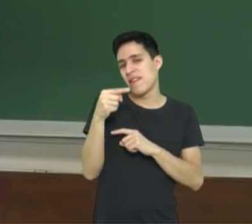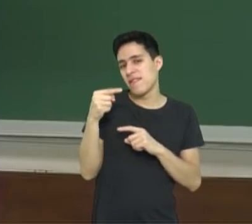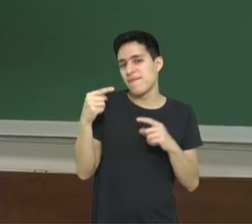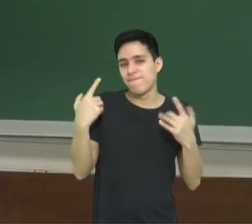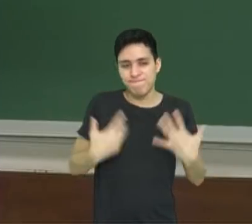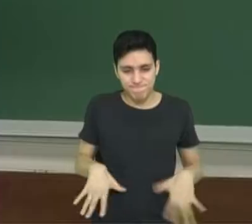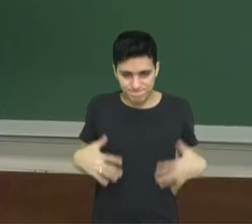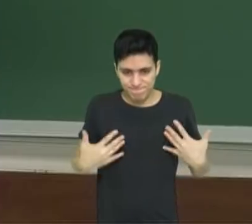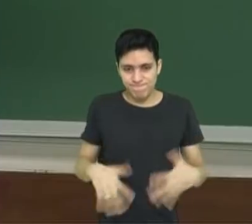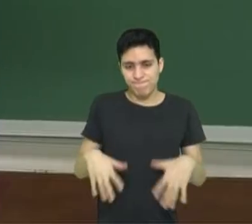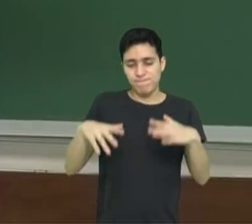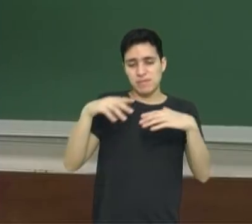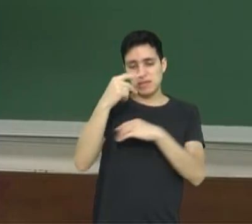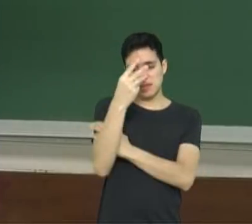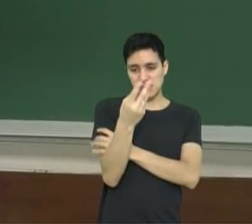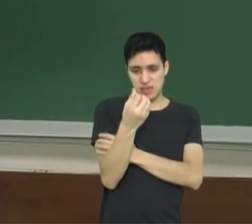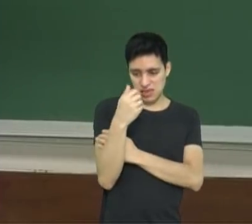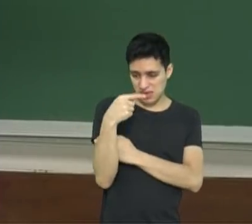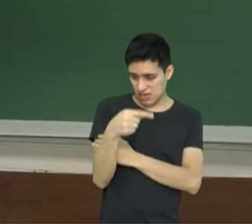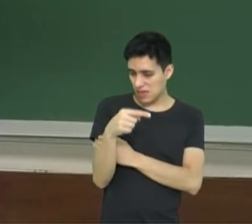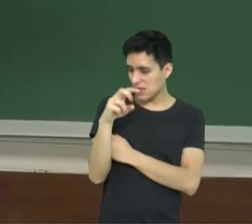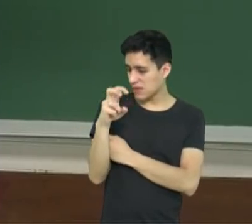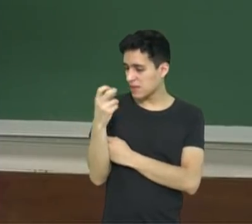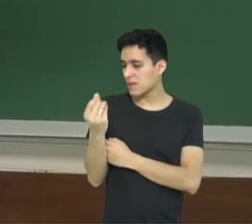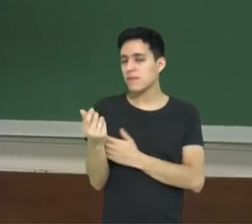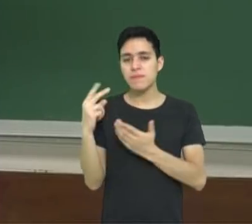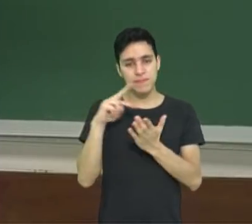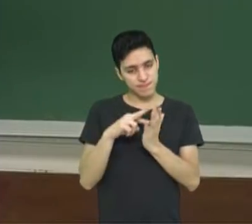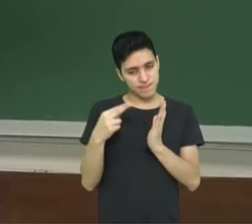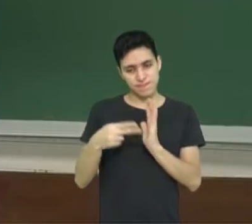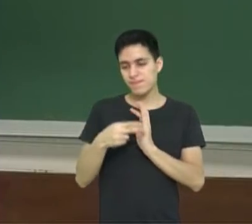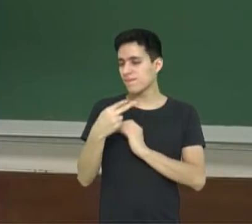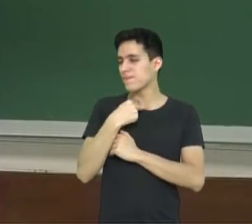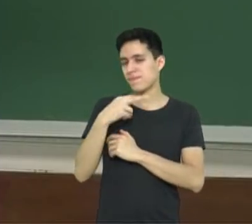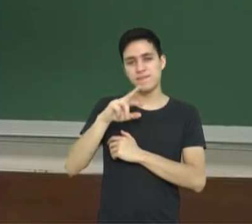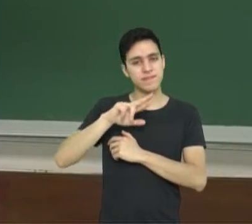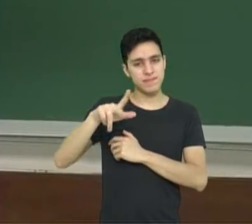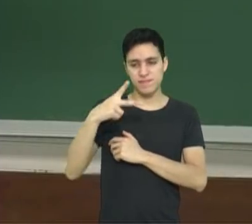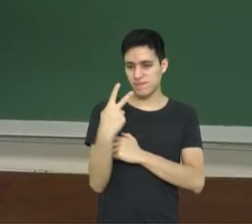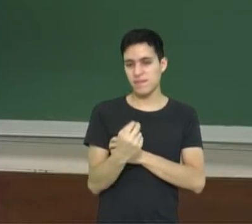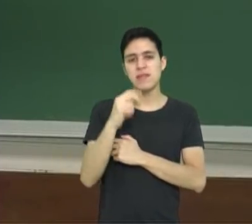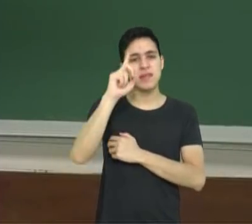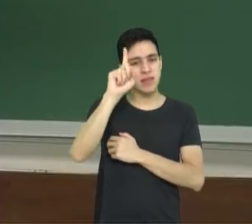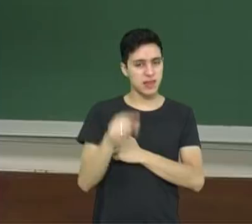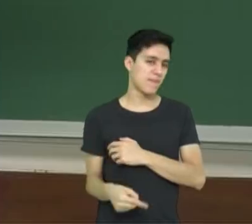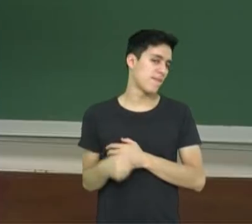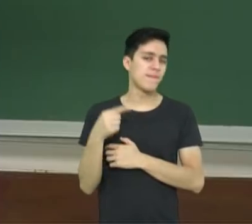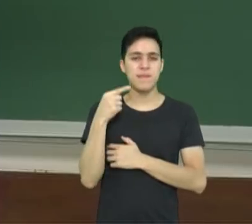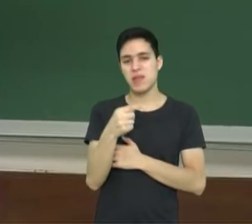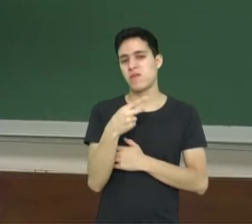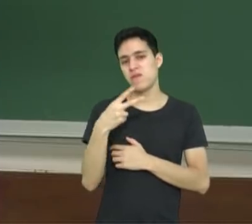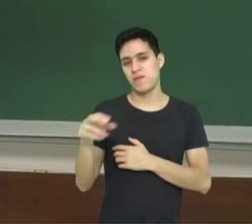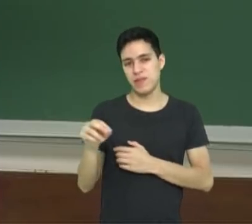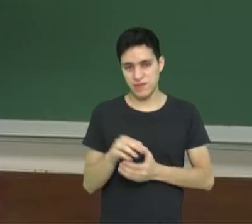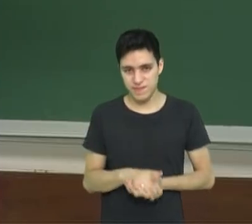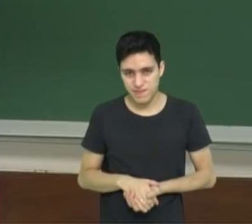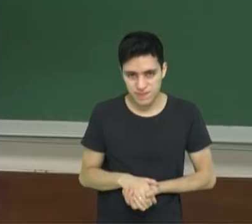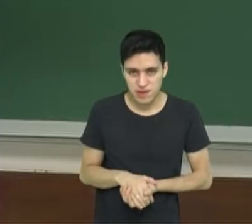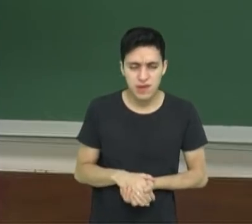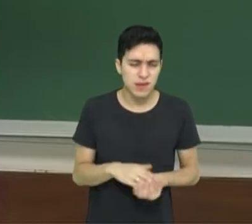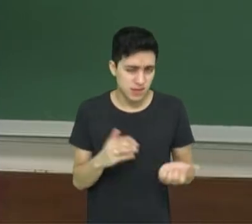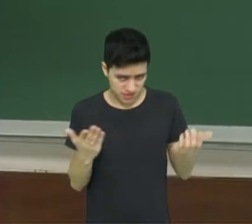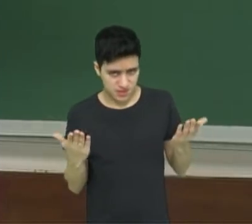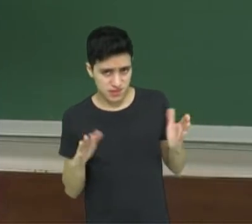gente. Então, 36 menos 56 não dá 20, dá menos 20.